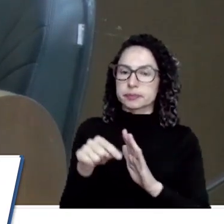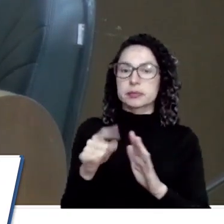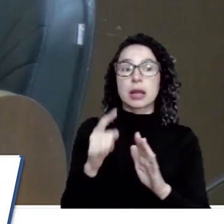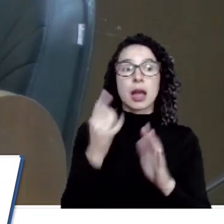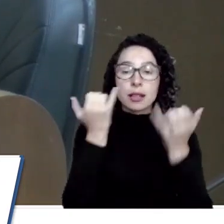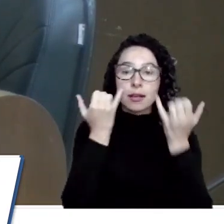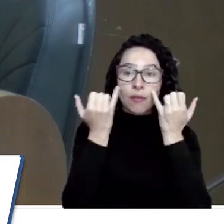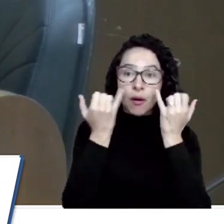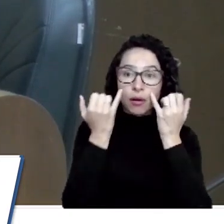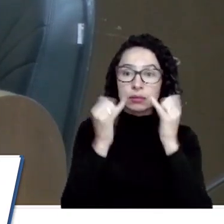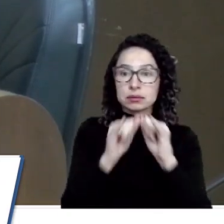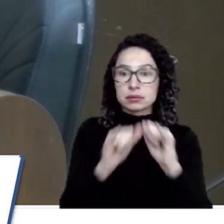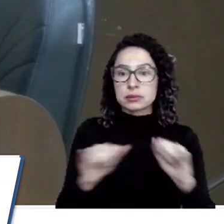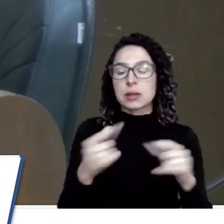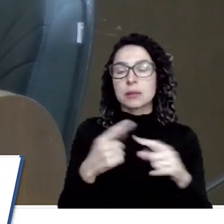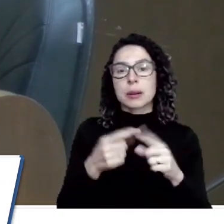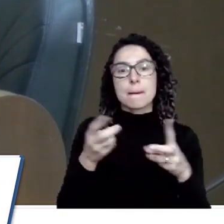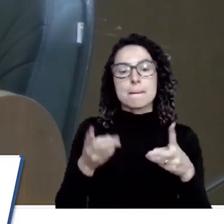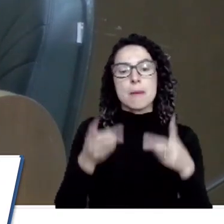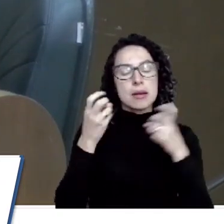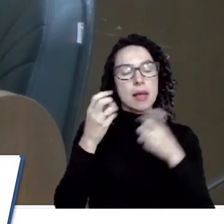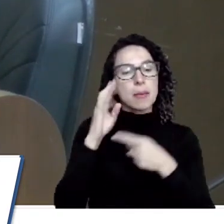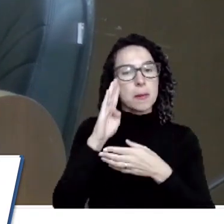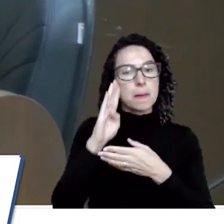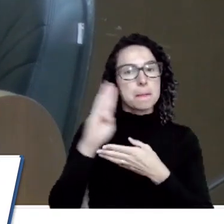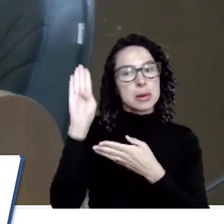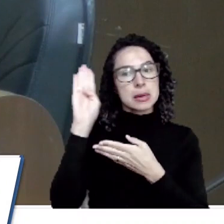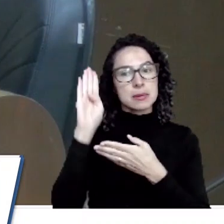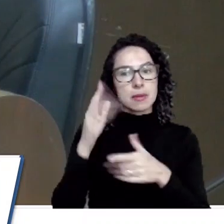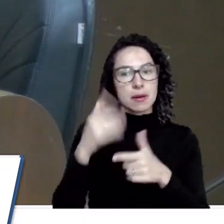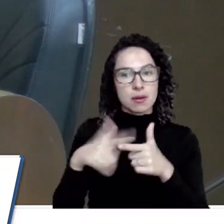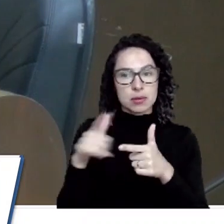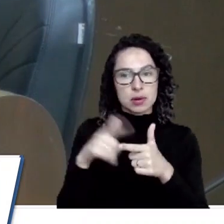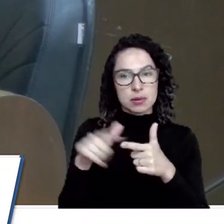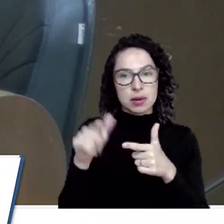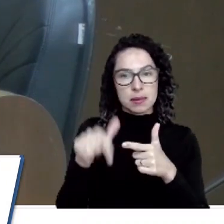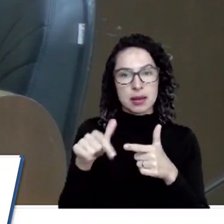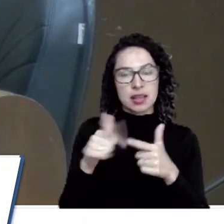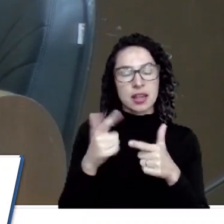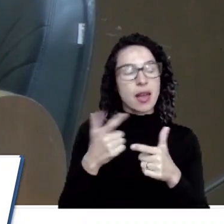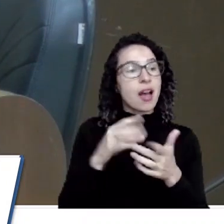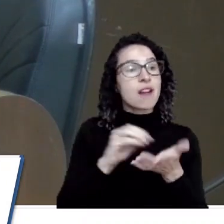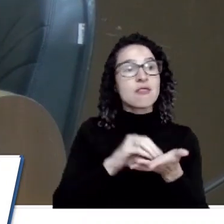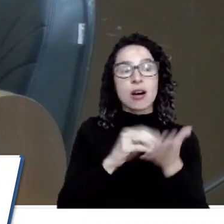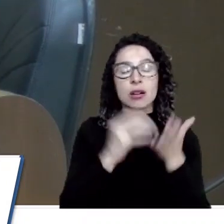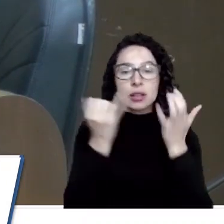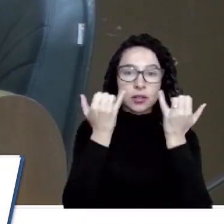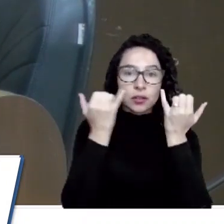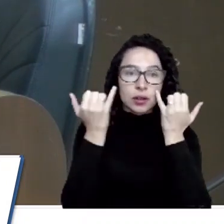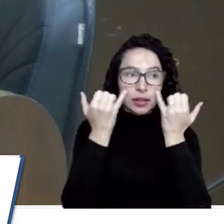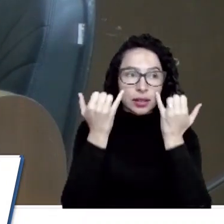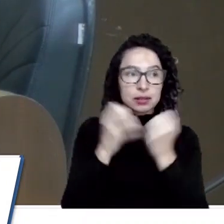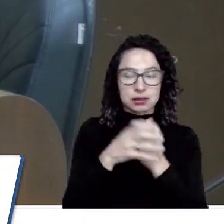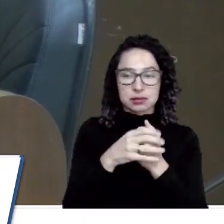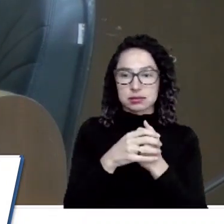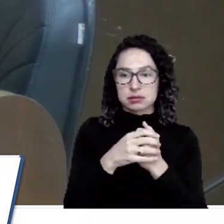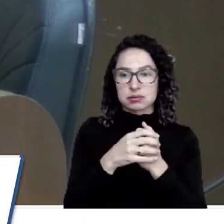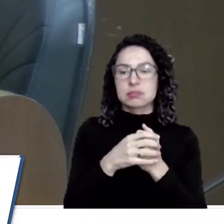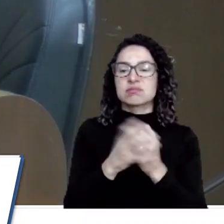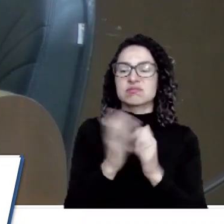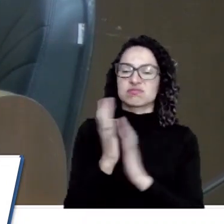gente percebe que um dos principais problemas que nós temos é a desinformação. Então, assim,